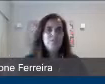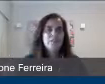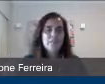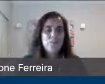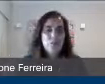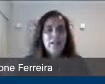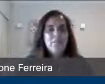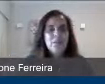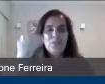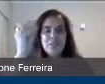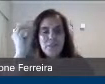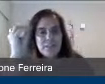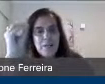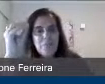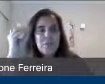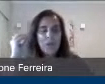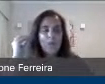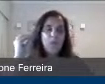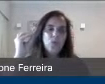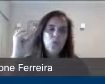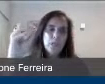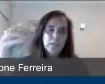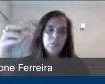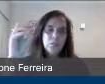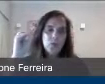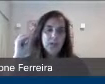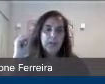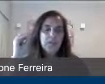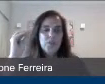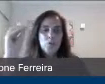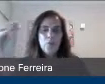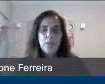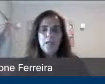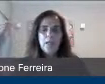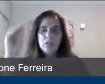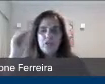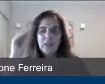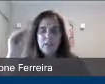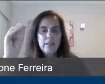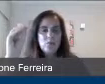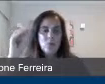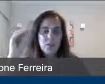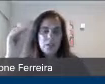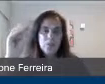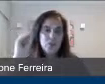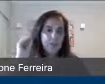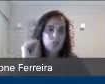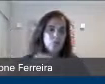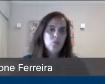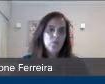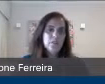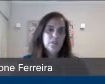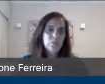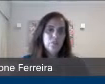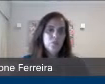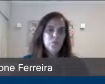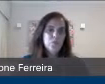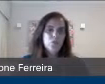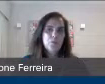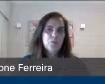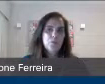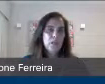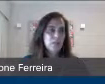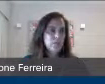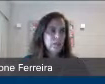atualmente a gente está atendendo online, mas você vai estar com o orientador individualmente te atendendo, conversando, te dando todas as suas